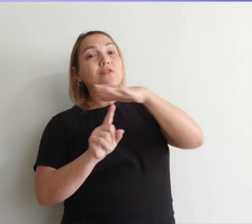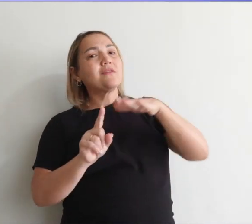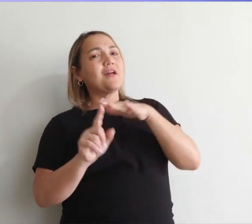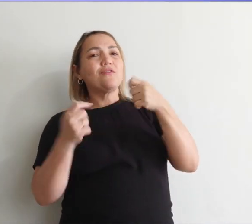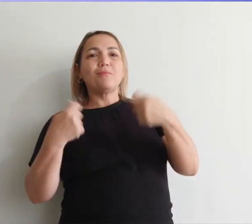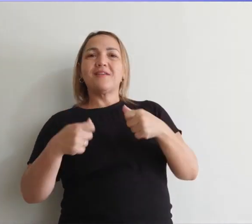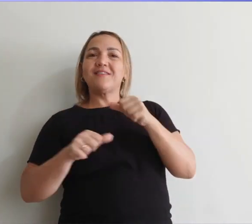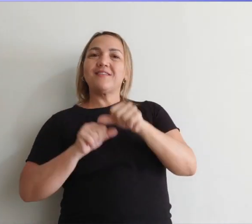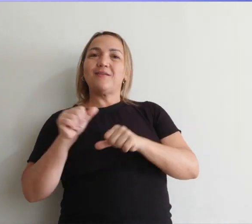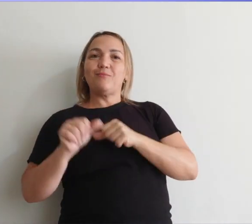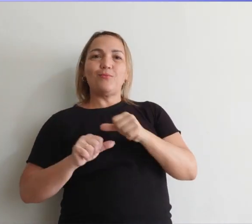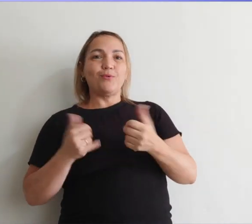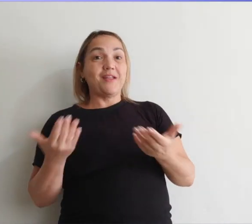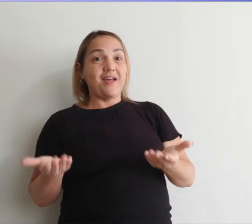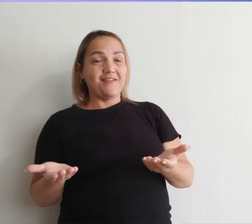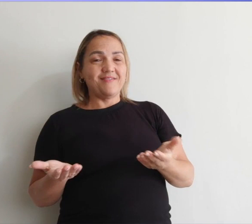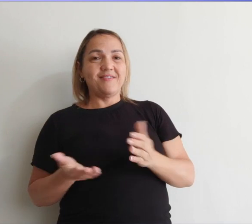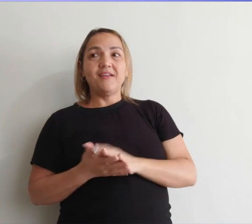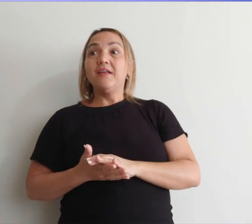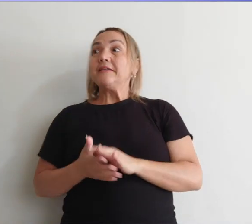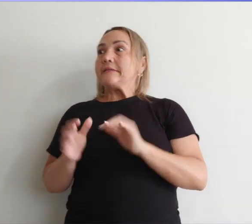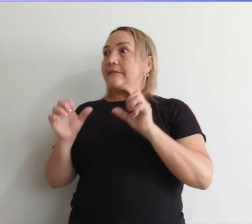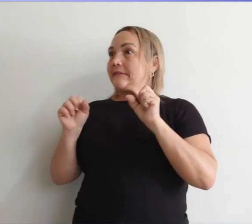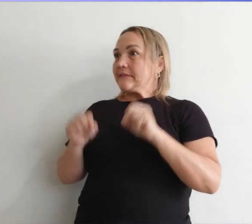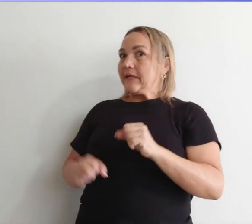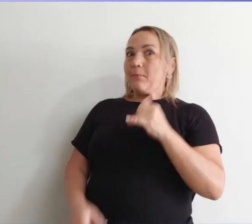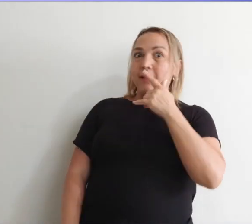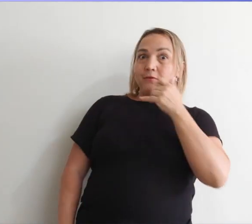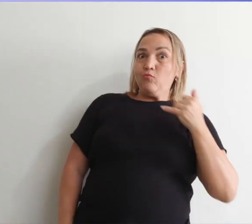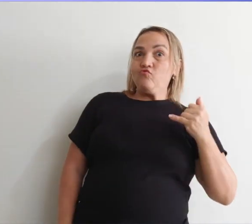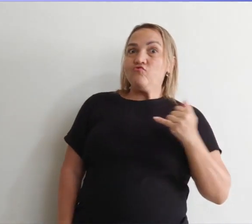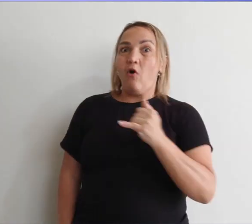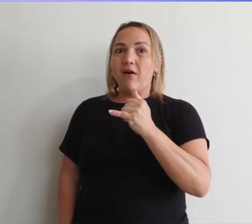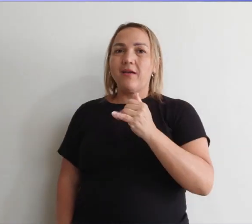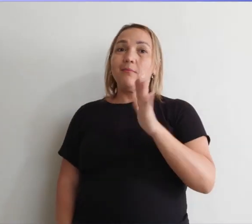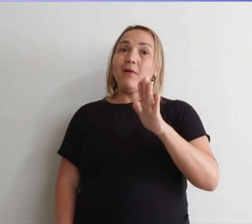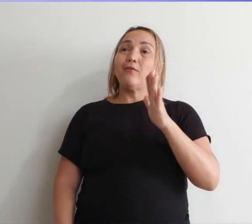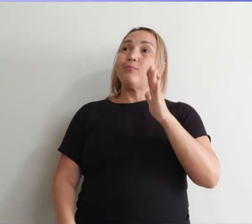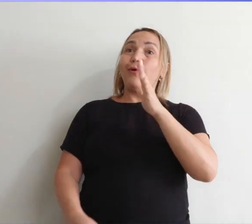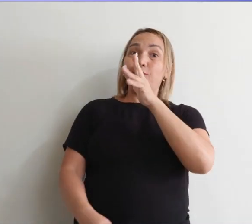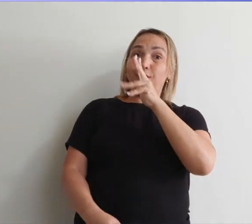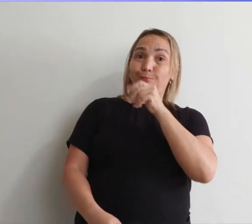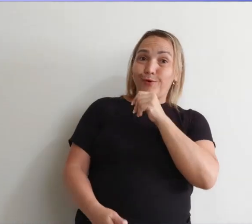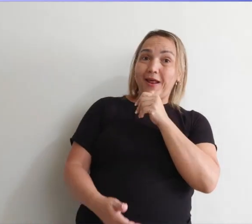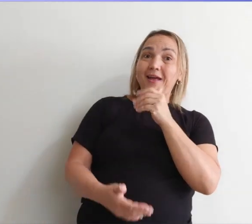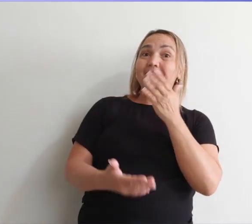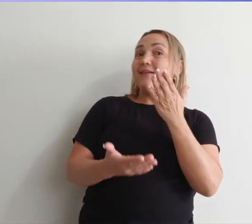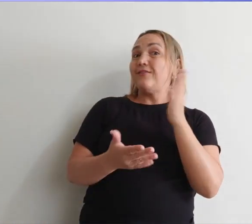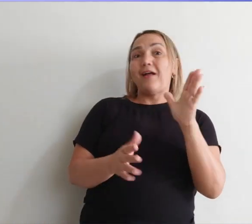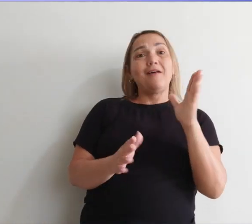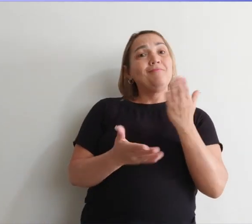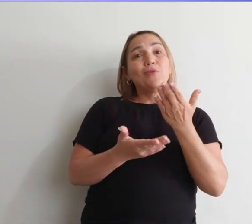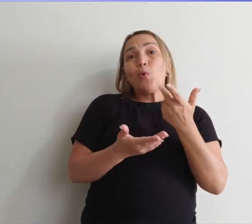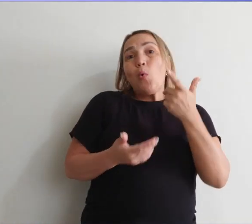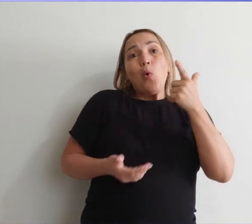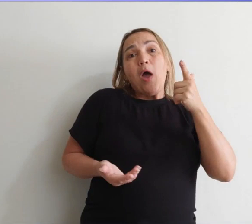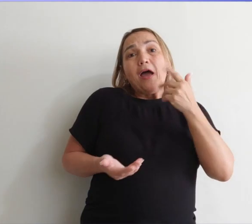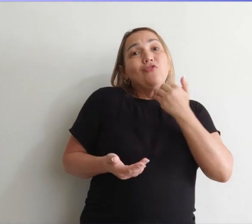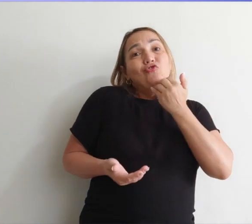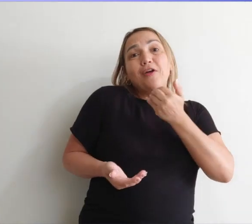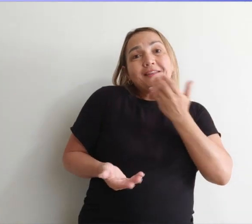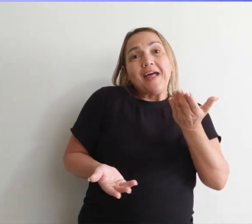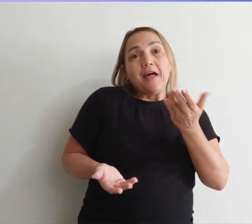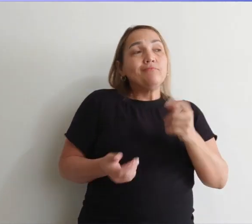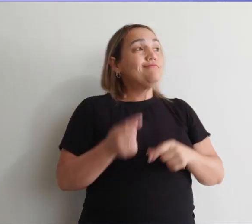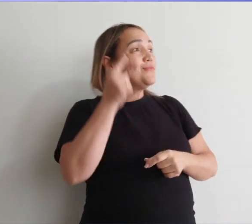mudar. Aí, quando chegar esse choque, talvez seja tarde demais. Não sei, não sei. Sinceramente, não sei,